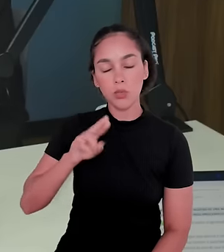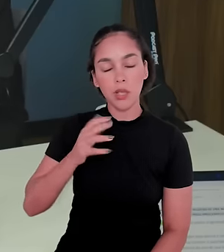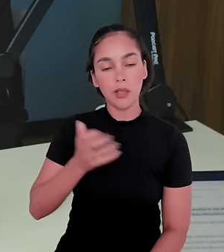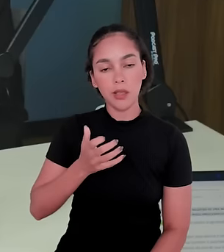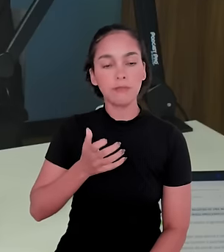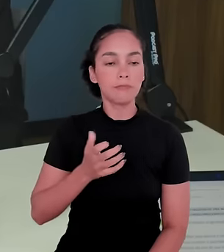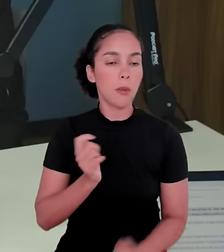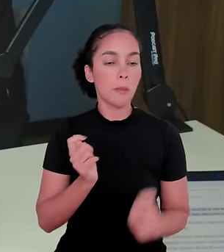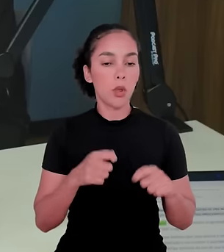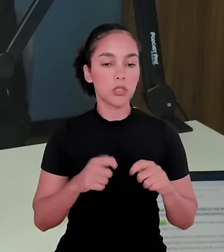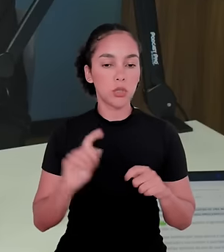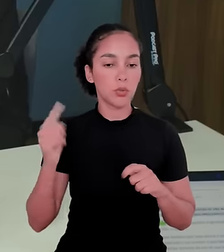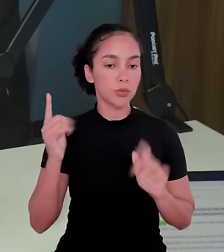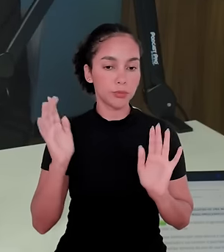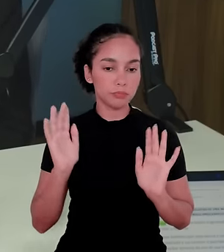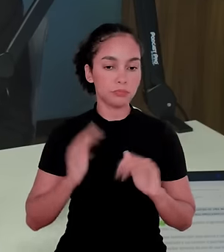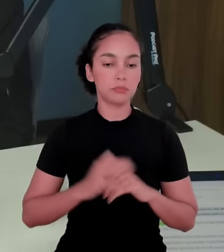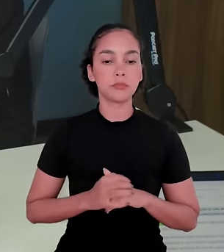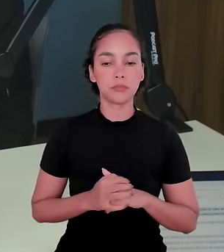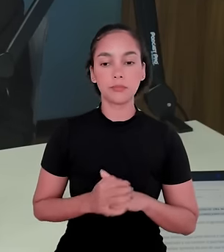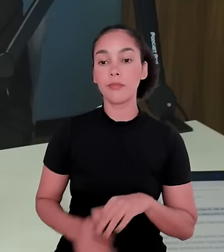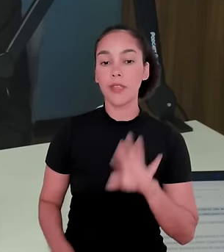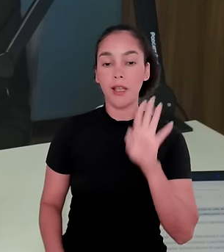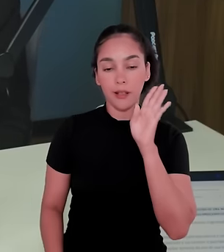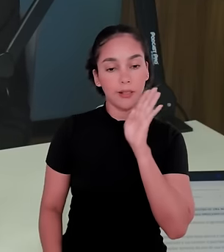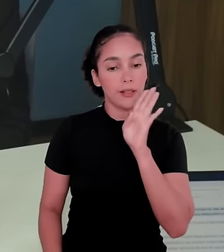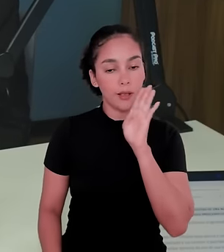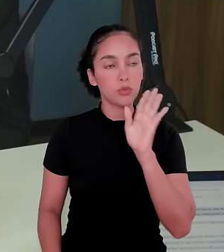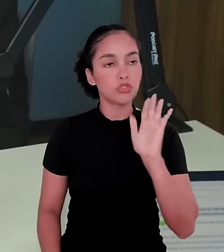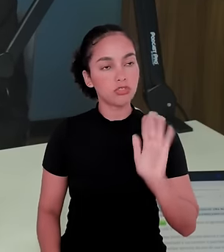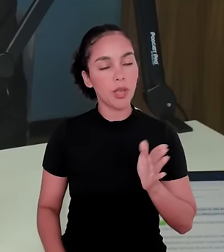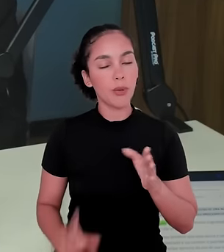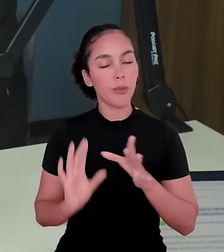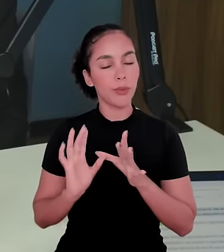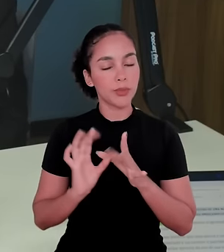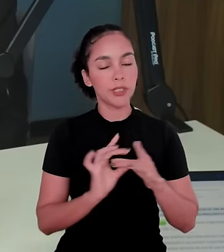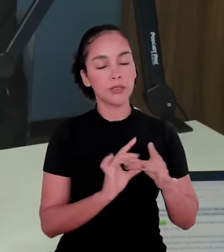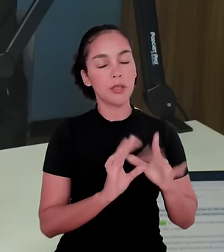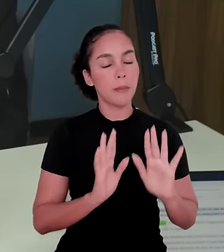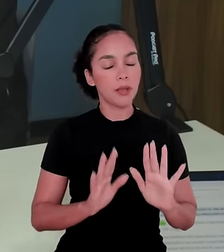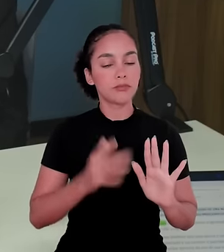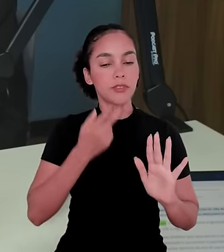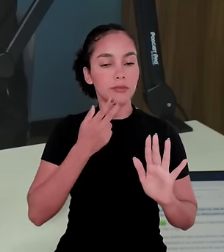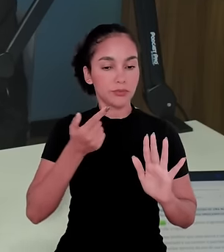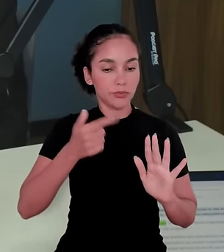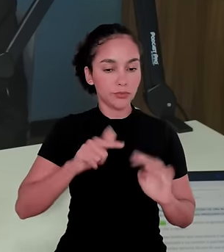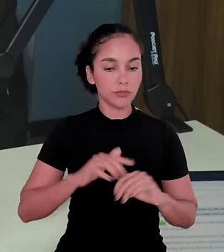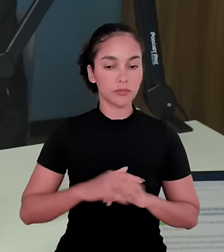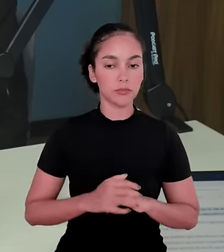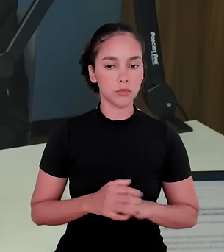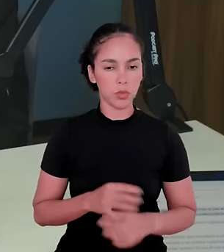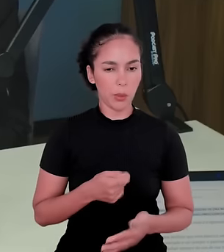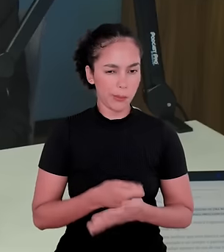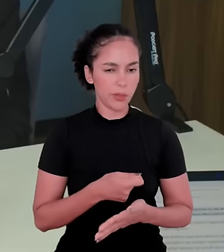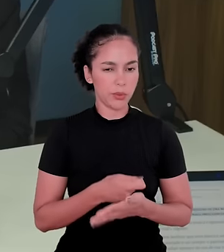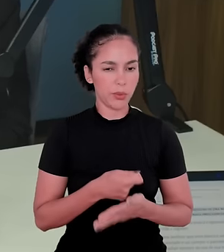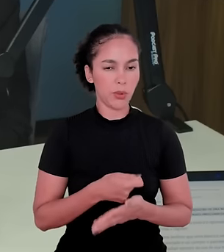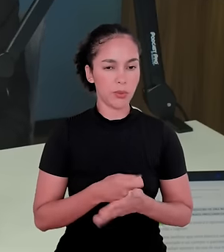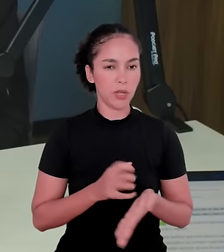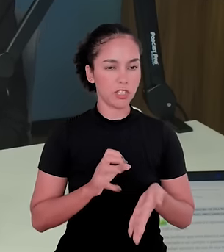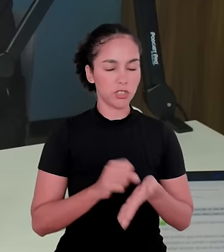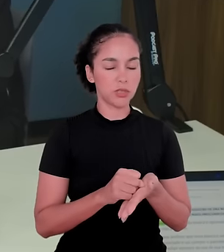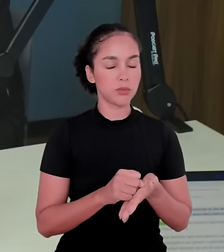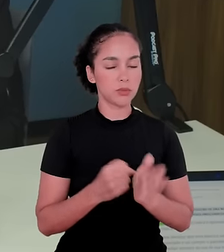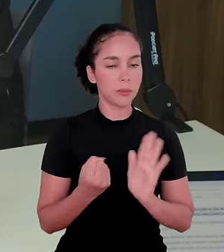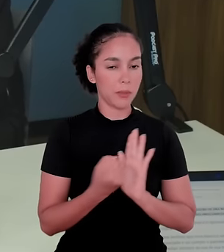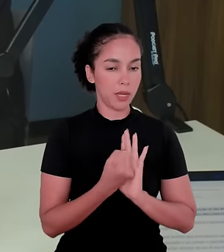Camila bom já foi até contextualizado mas vamos assim reforçar né É obrigatório Fazer o registro